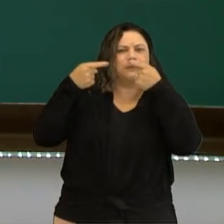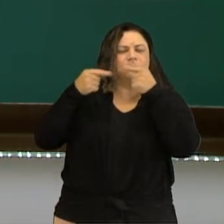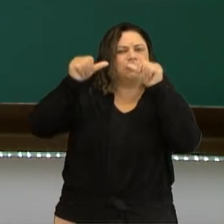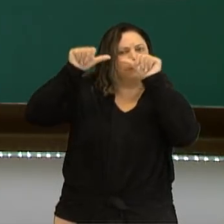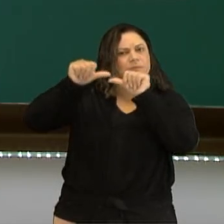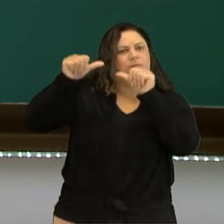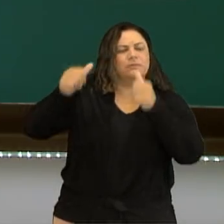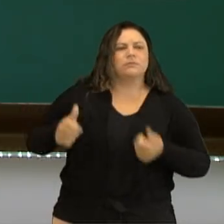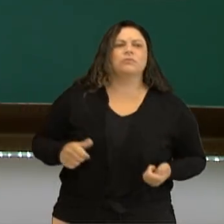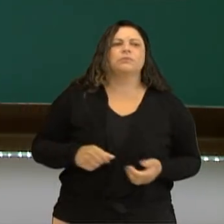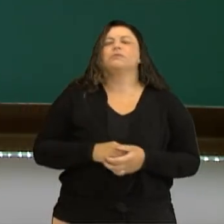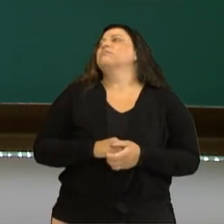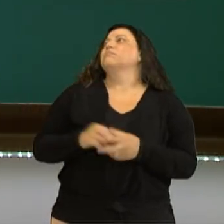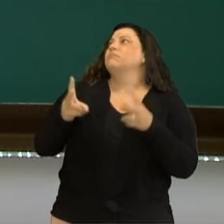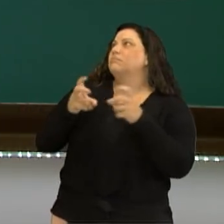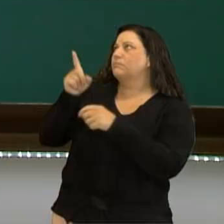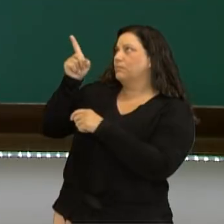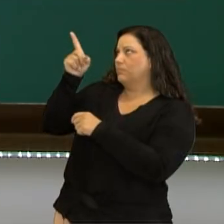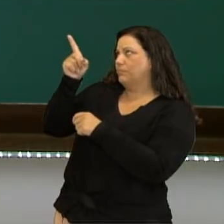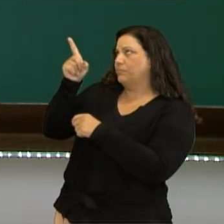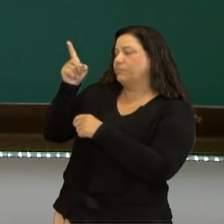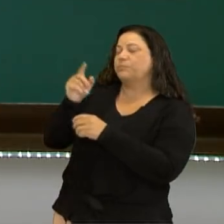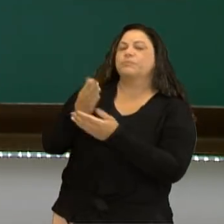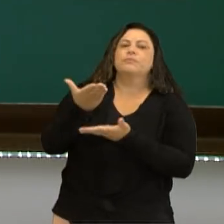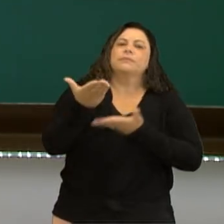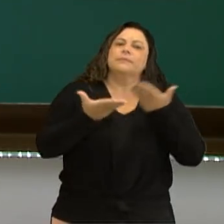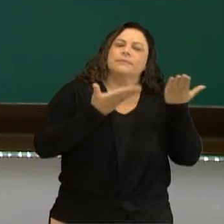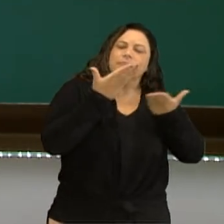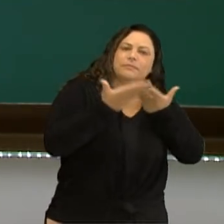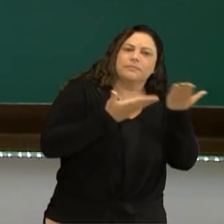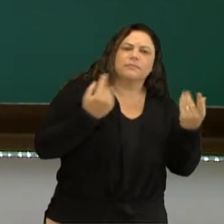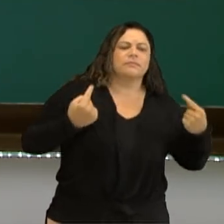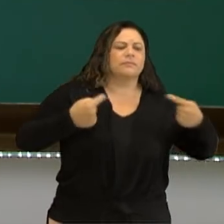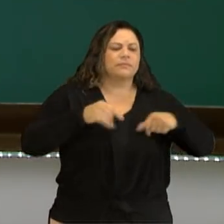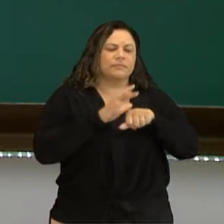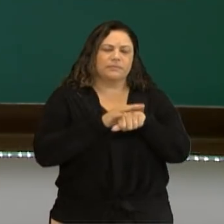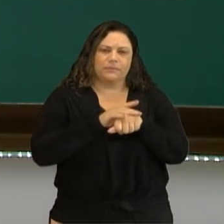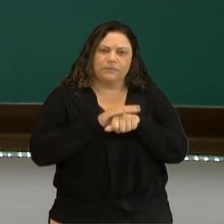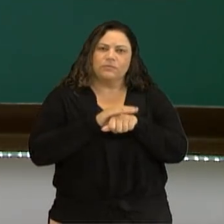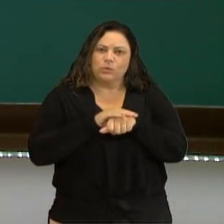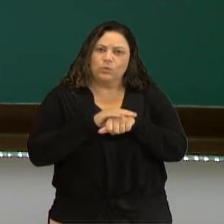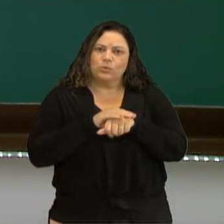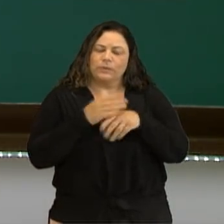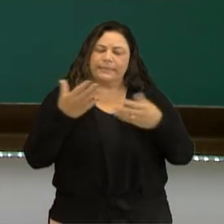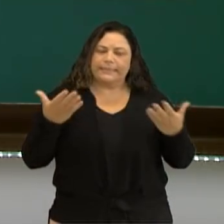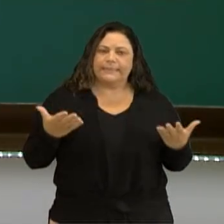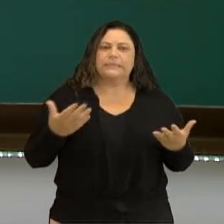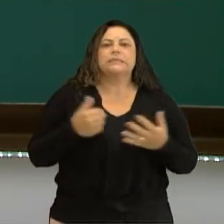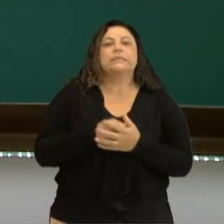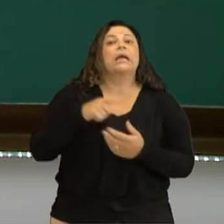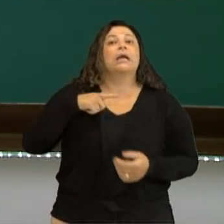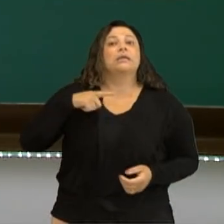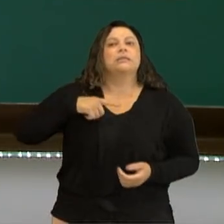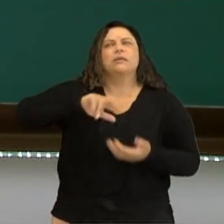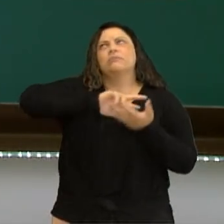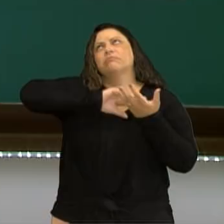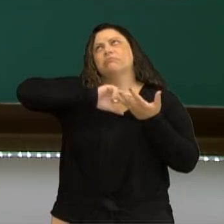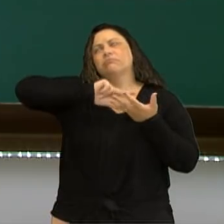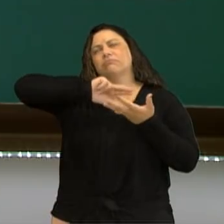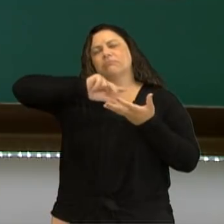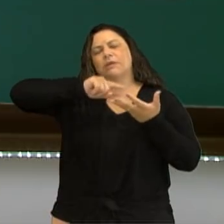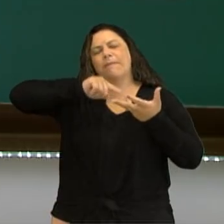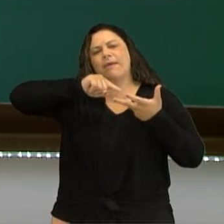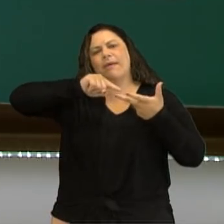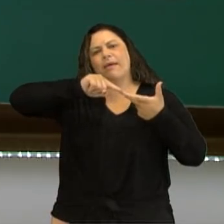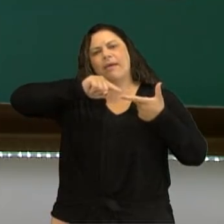pior. Então, quando a gente está falando de tratamentos contra as doenças causadas por bactérias, existem vários, mas